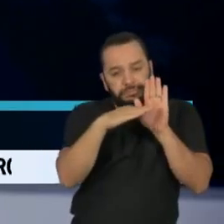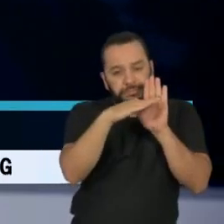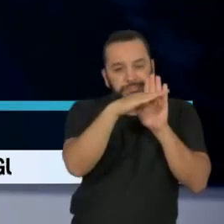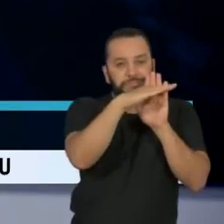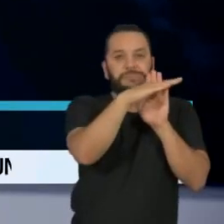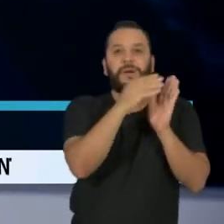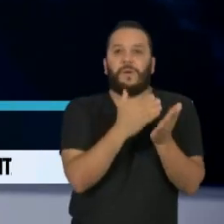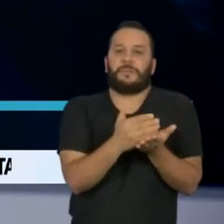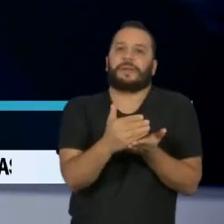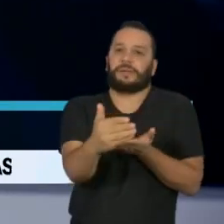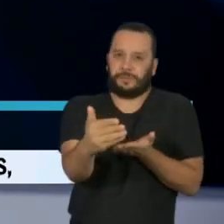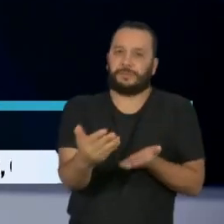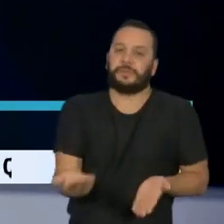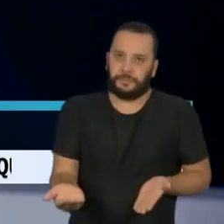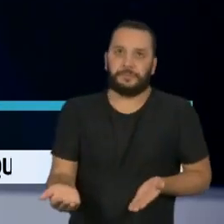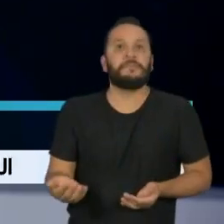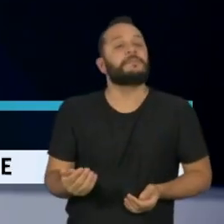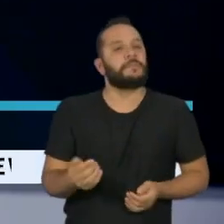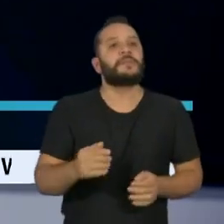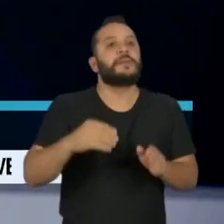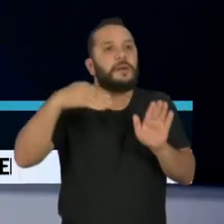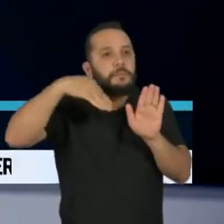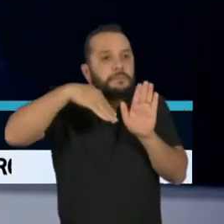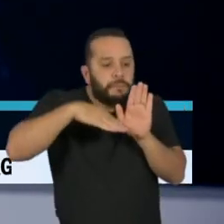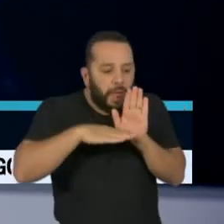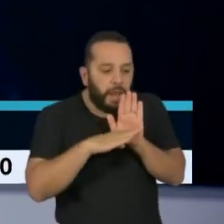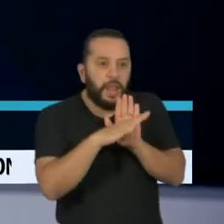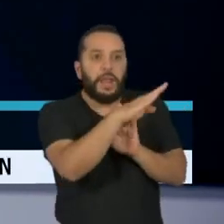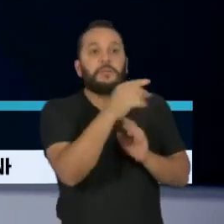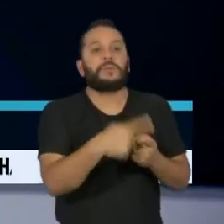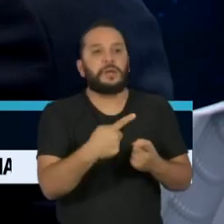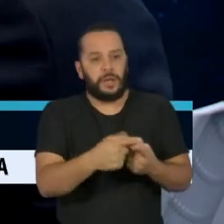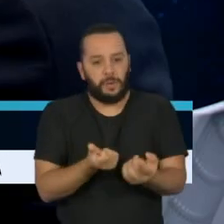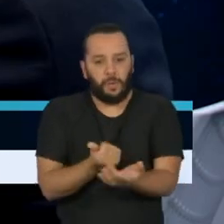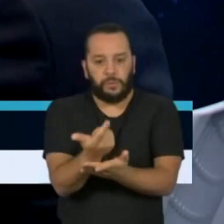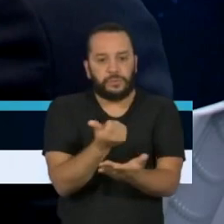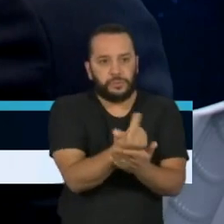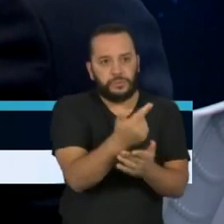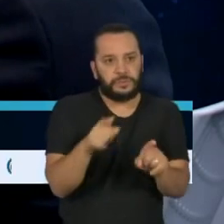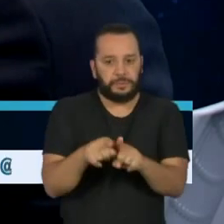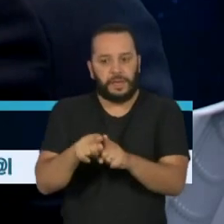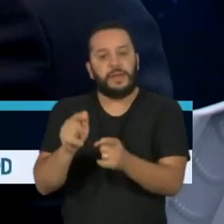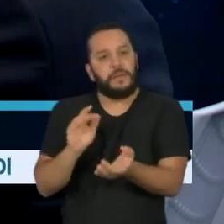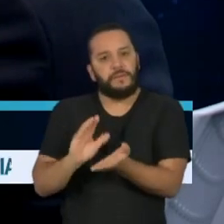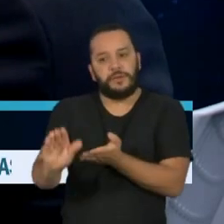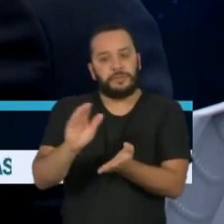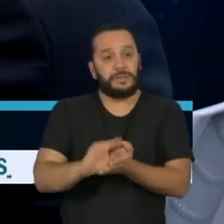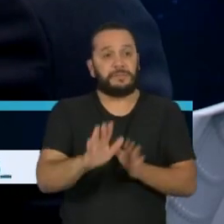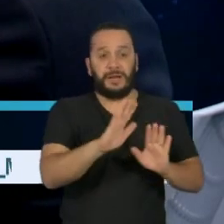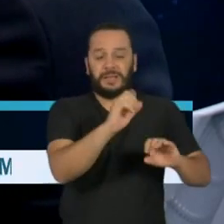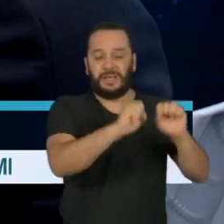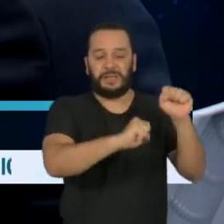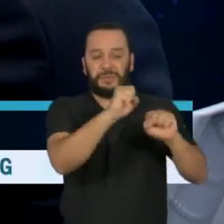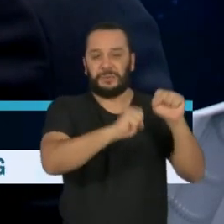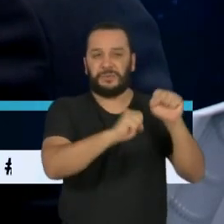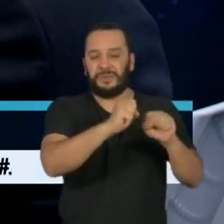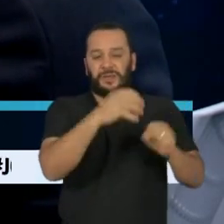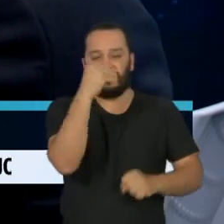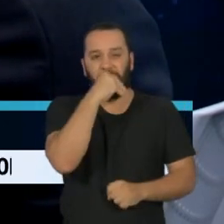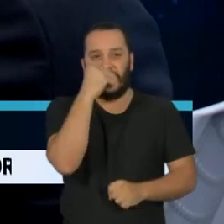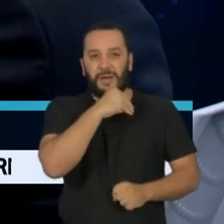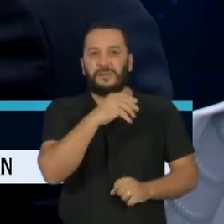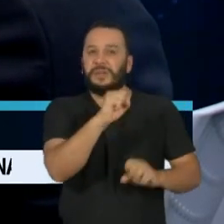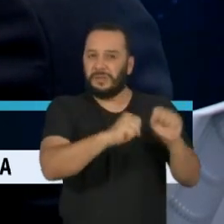Bom, parte da recuperação, né, Cenis, foi impulsionada pelo consumo e investimento. Já a indústria decepcionou. O desempenho da indústria